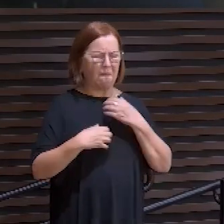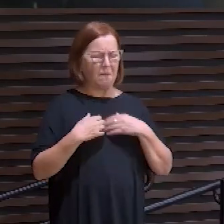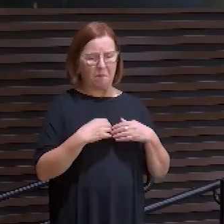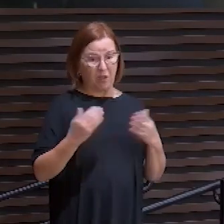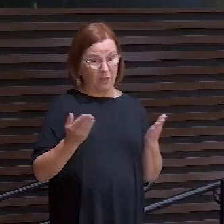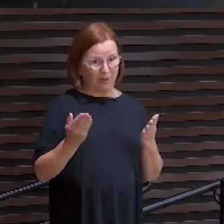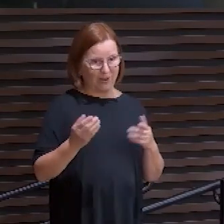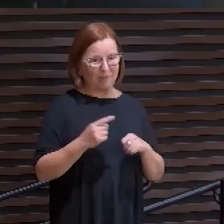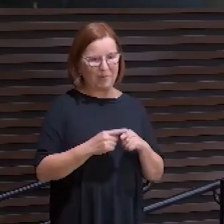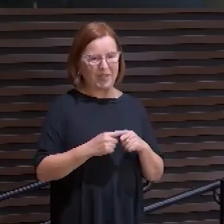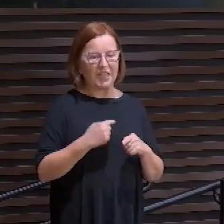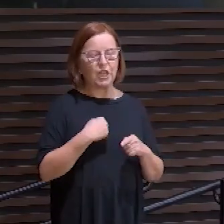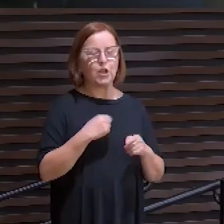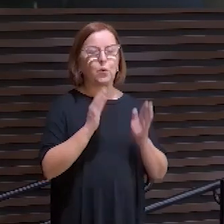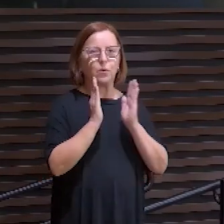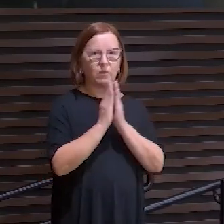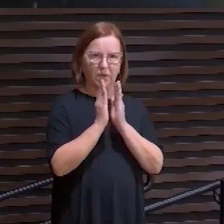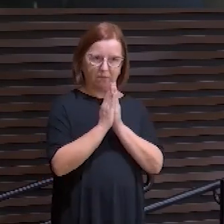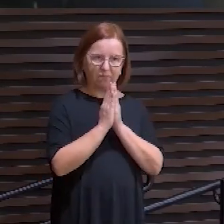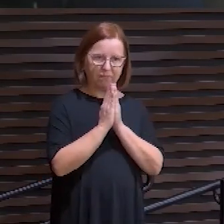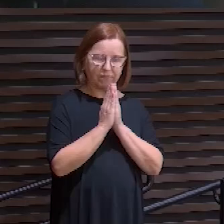porque eu vou orar.